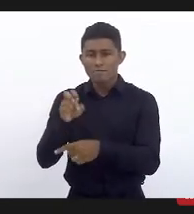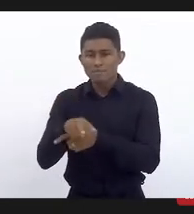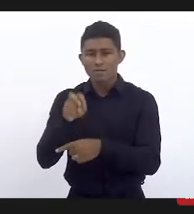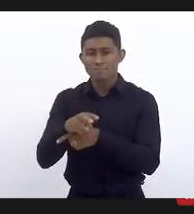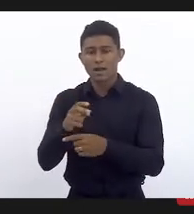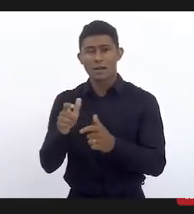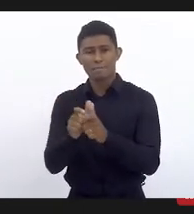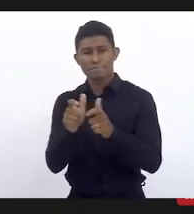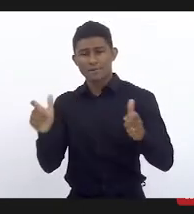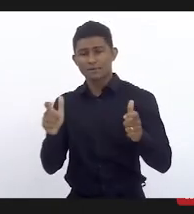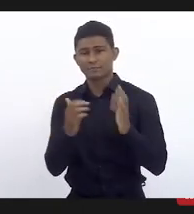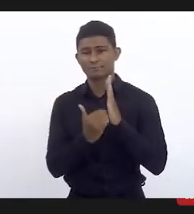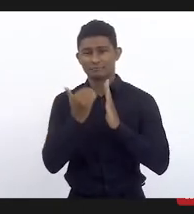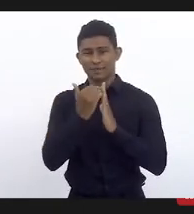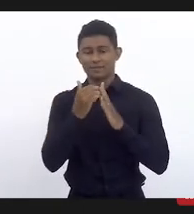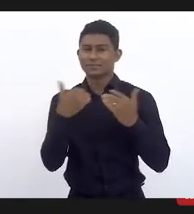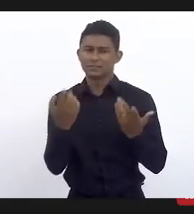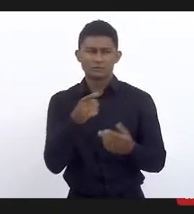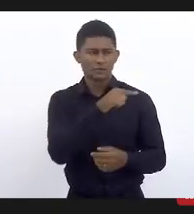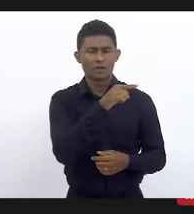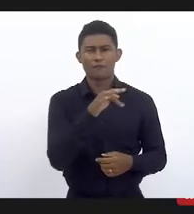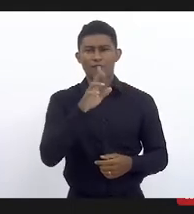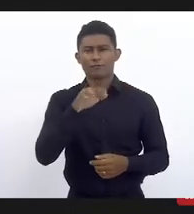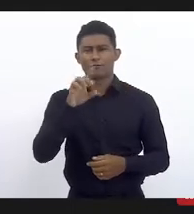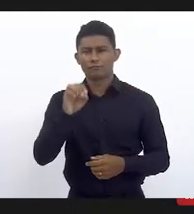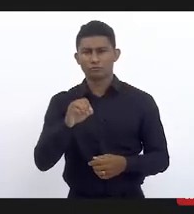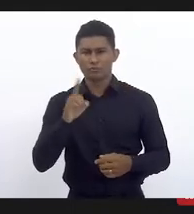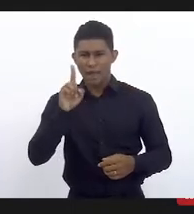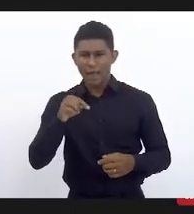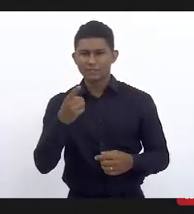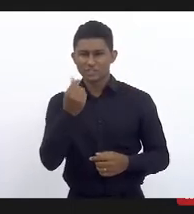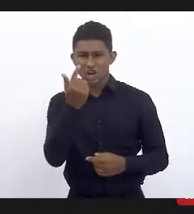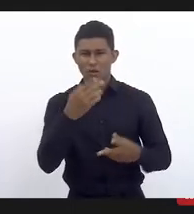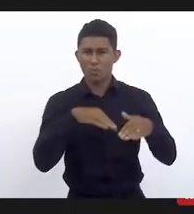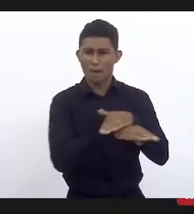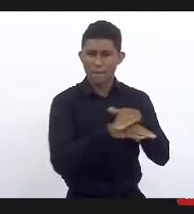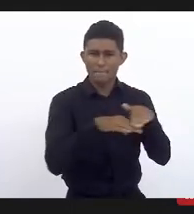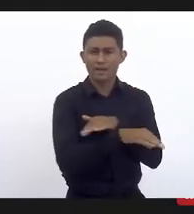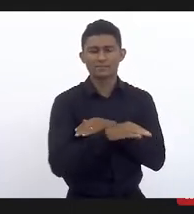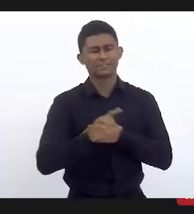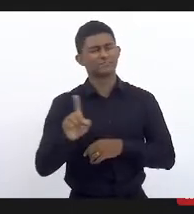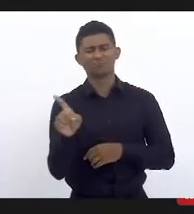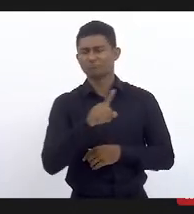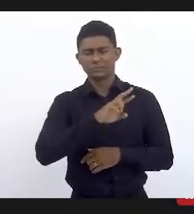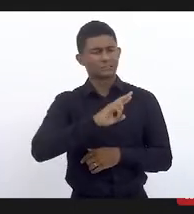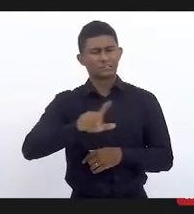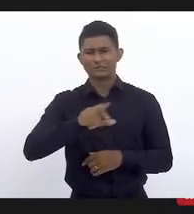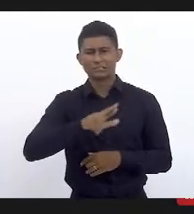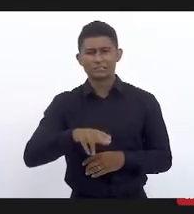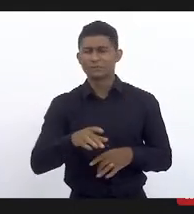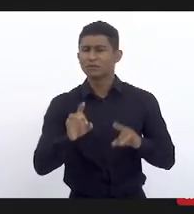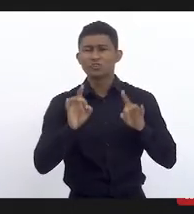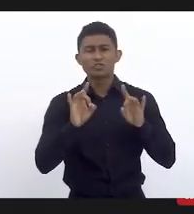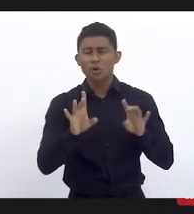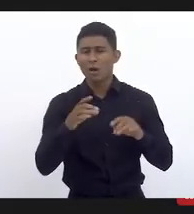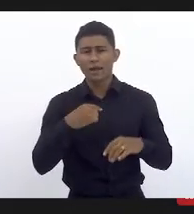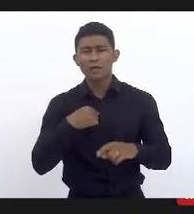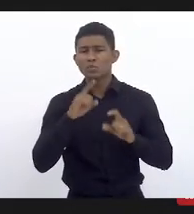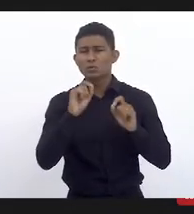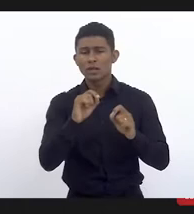tem poupança nenhuma aí. Eu estou simplesmente colocando recursos à